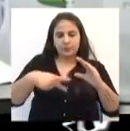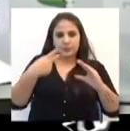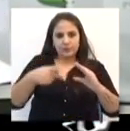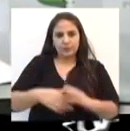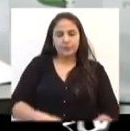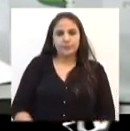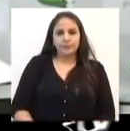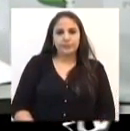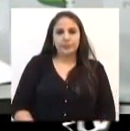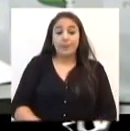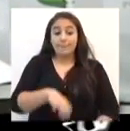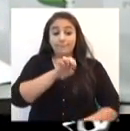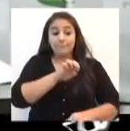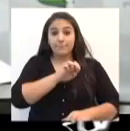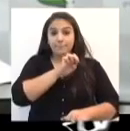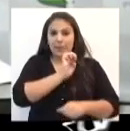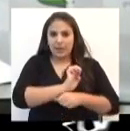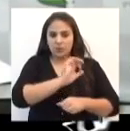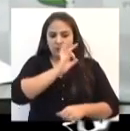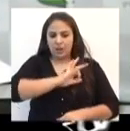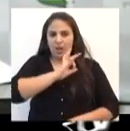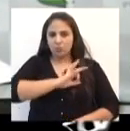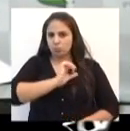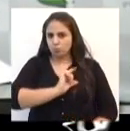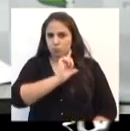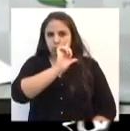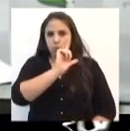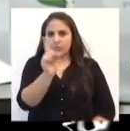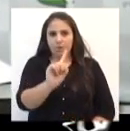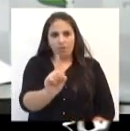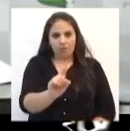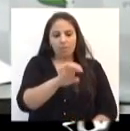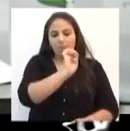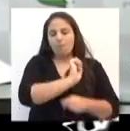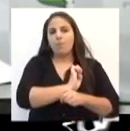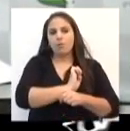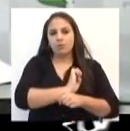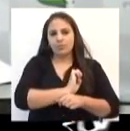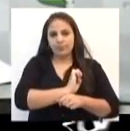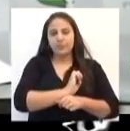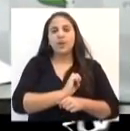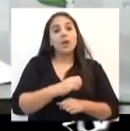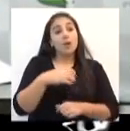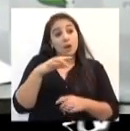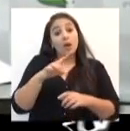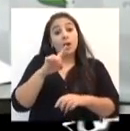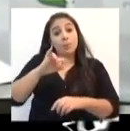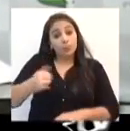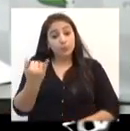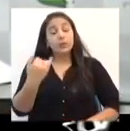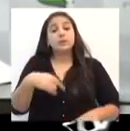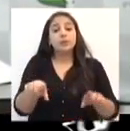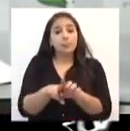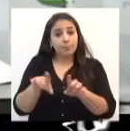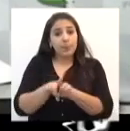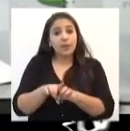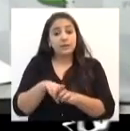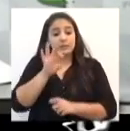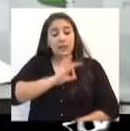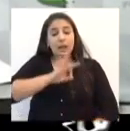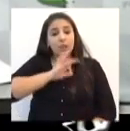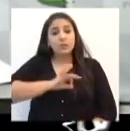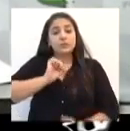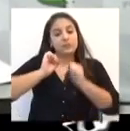o congelamento do salário dos vereadores. E essa seria a oportunidade de também, quem sabe, estar congelando o salário dos secretários, do prefeito e do